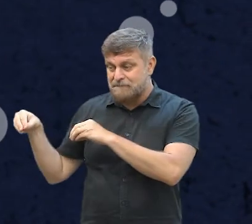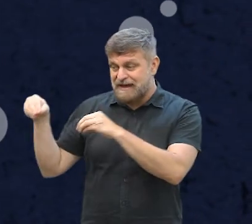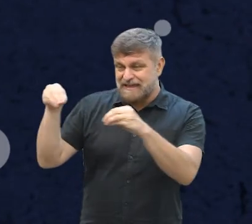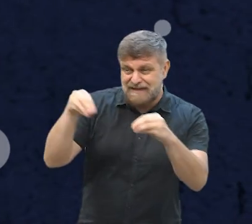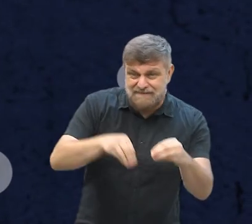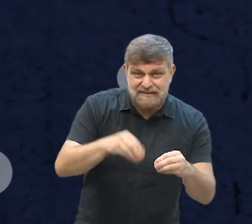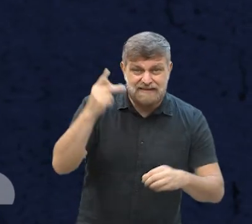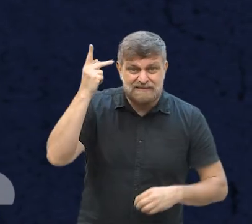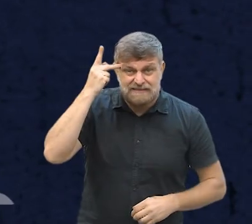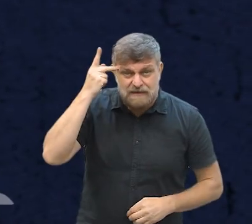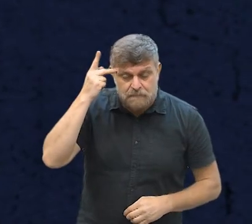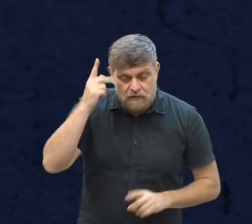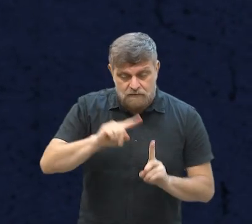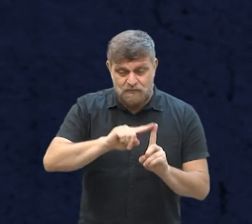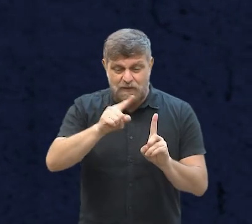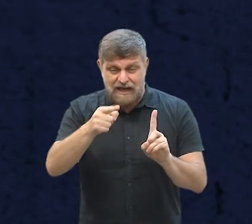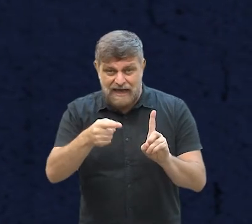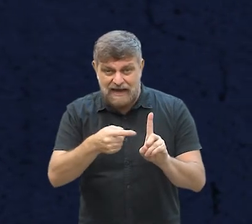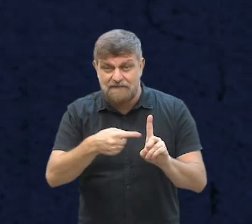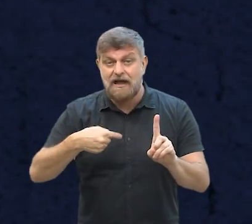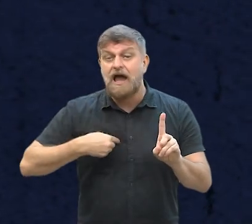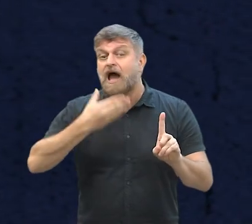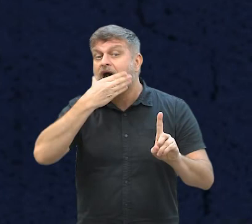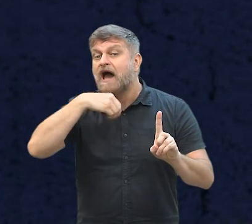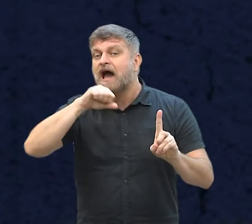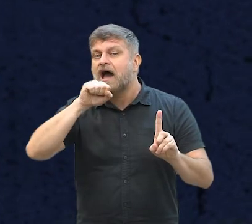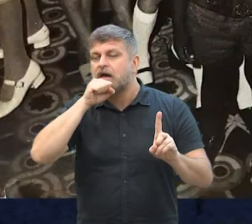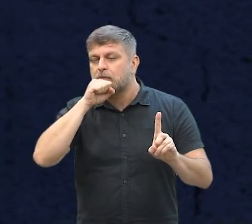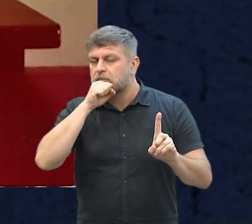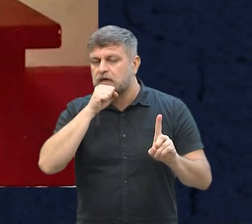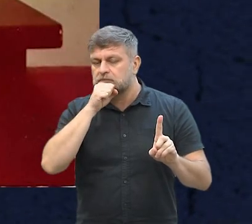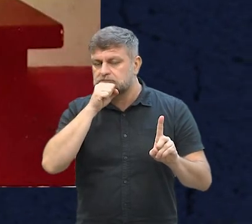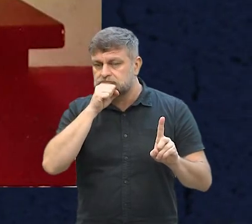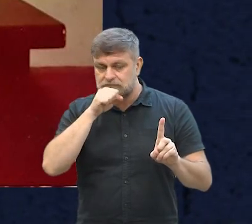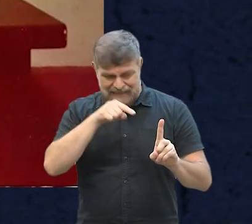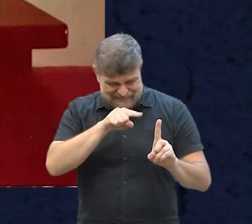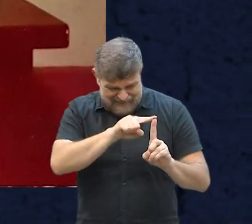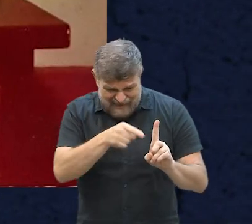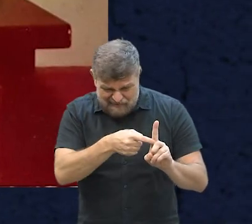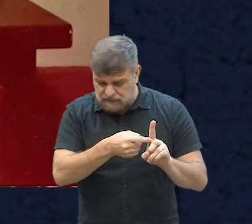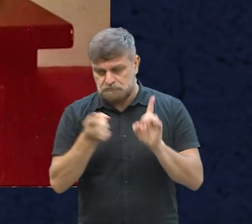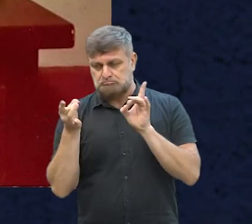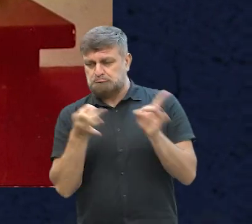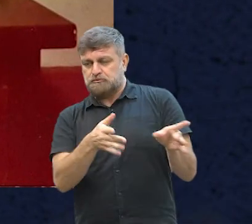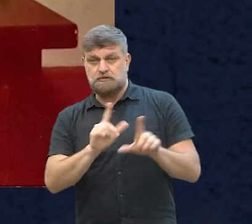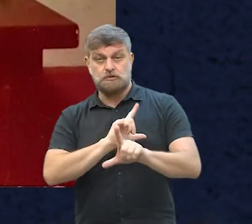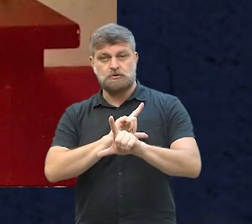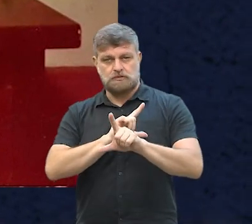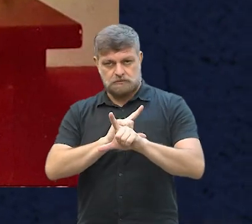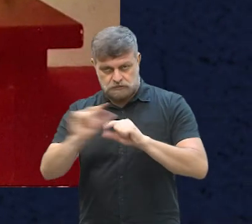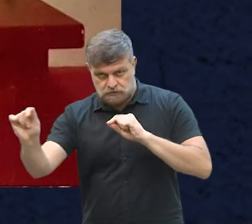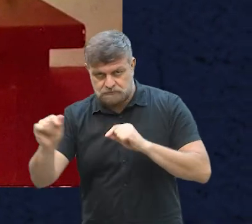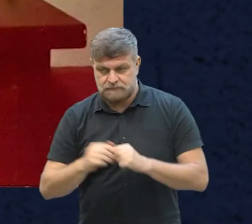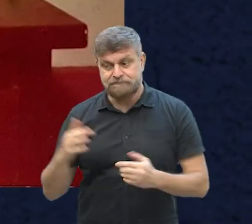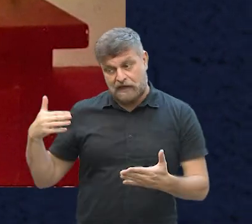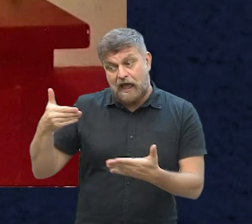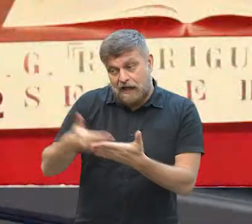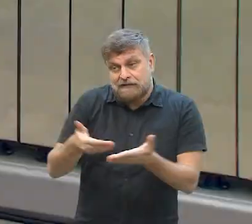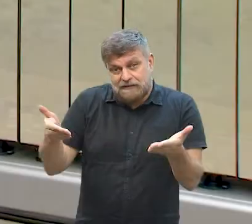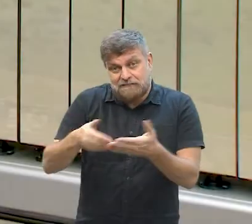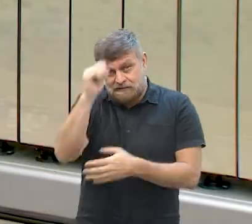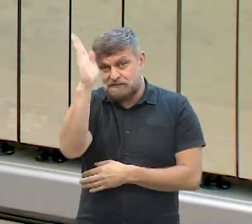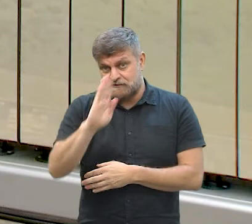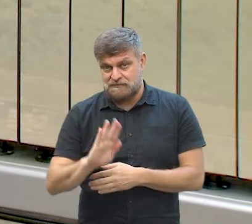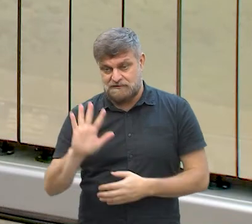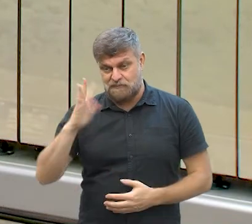ficou grávida, e o meu pai, quando soube do meu nascimento, né, ele sumiu, né, como alguns relatos que existem ainda